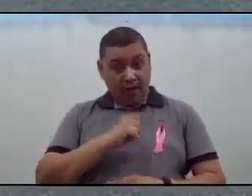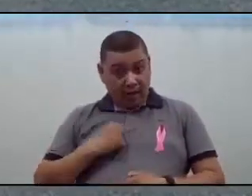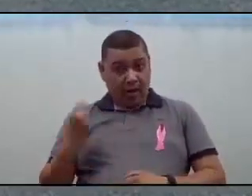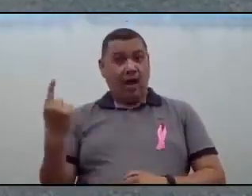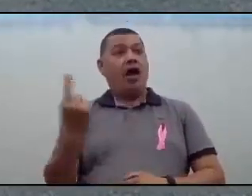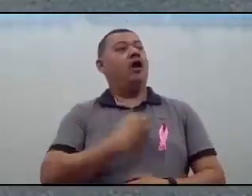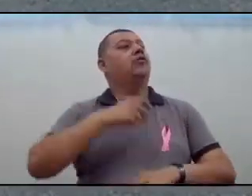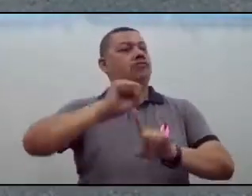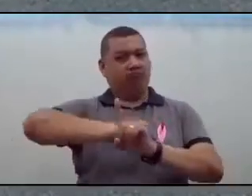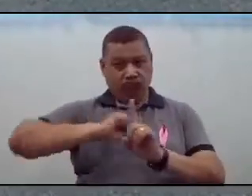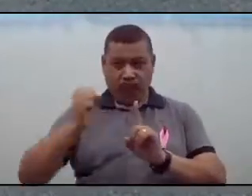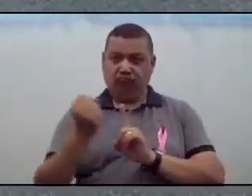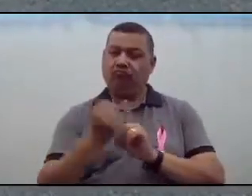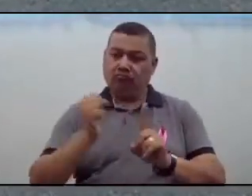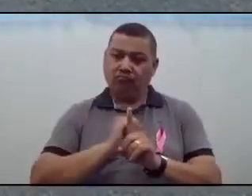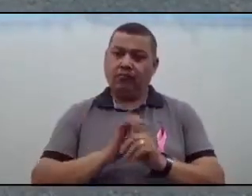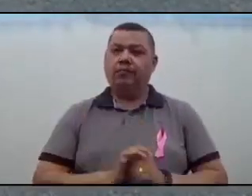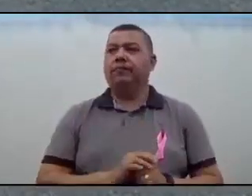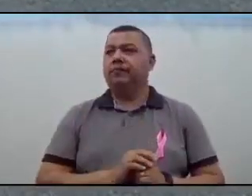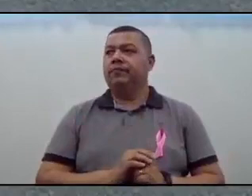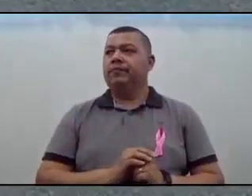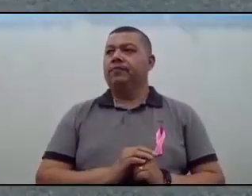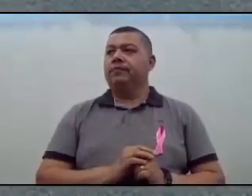sociedade, dita sociedade